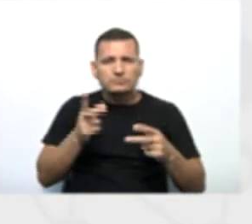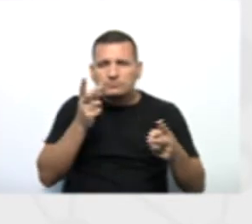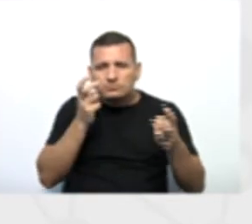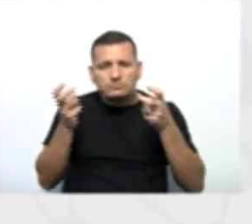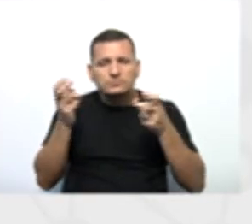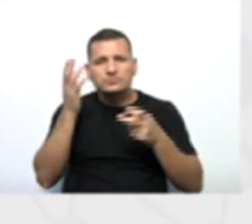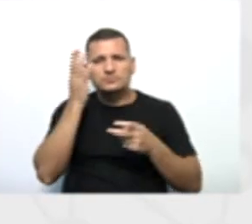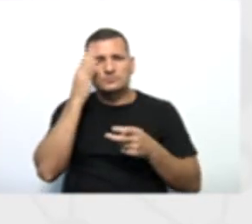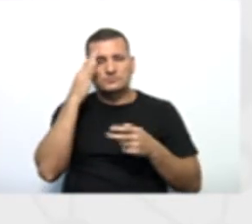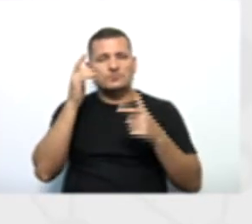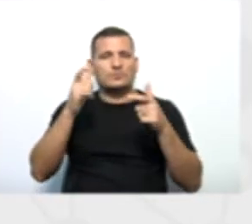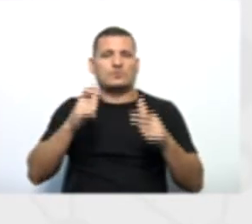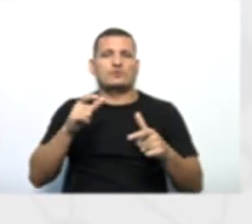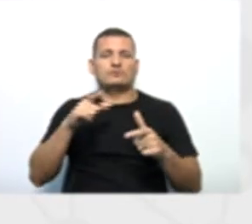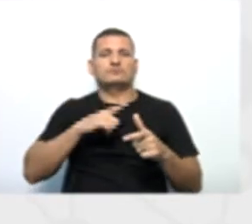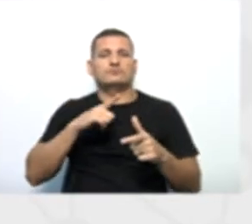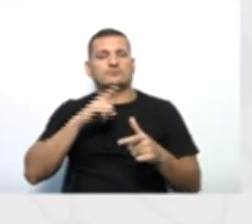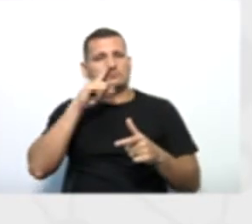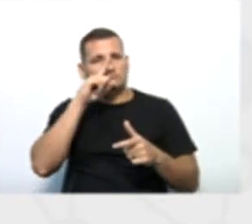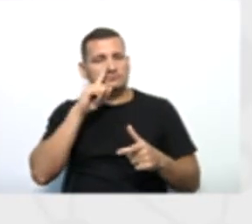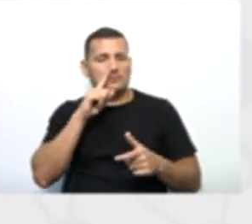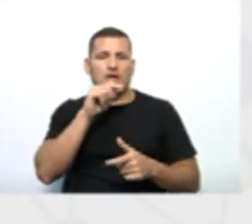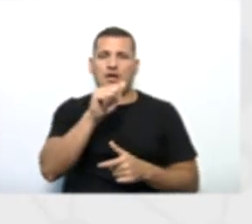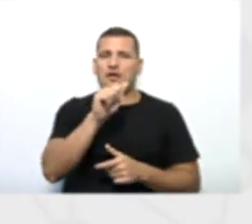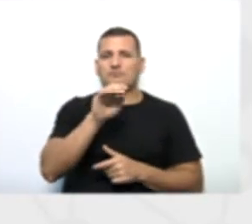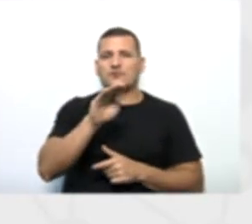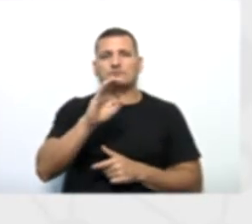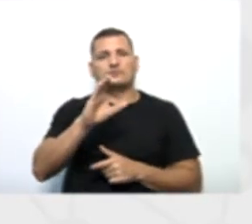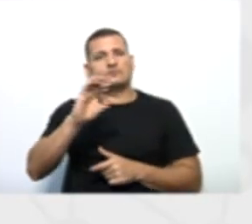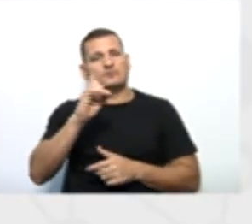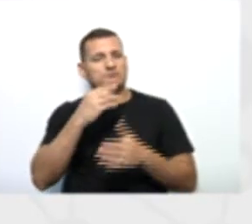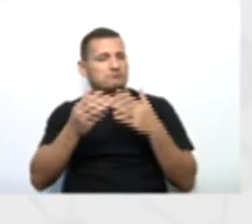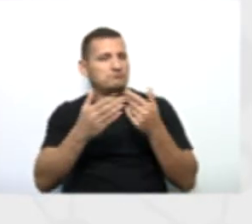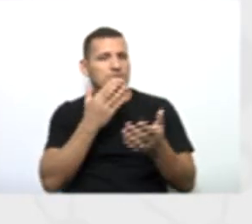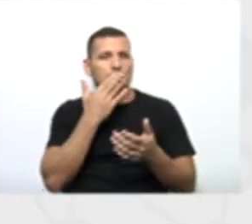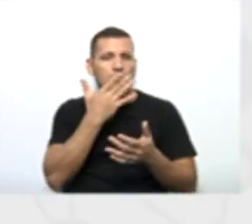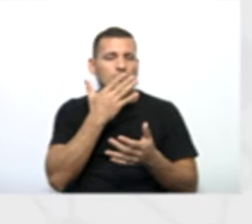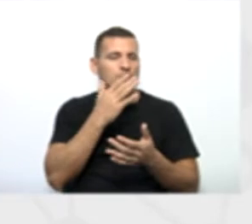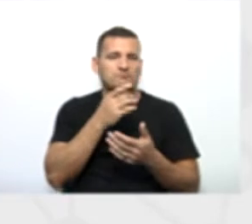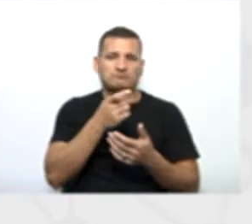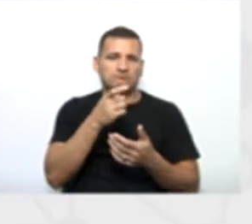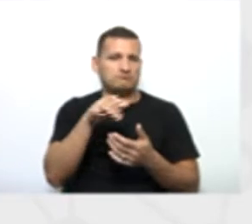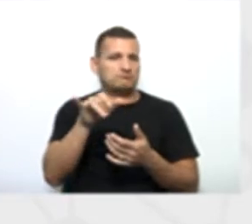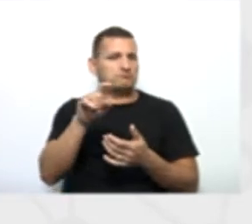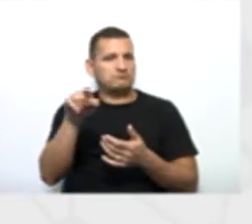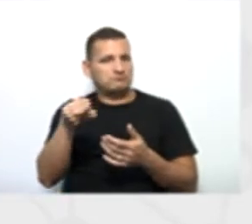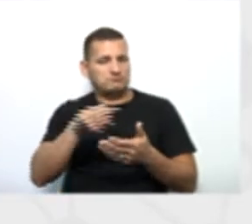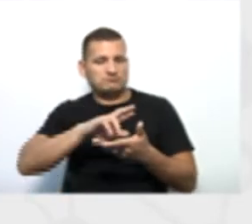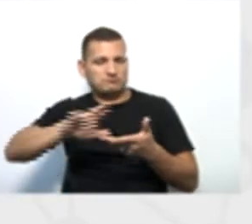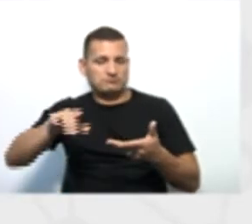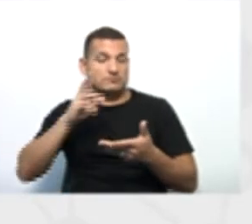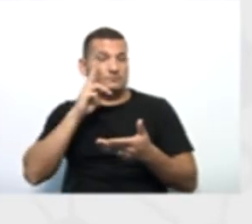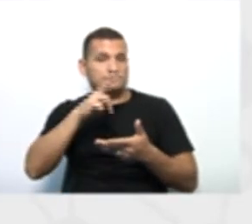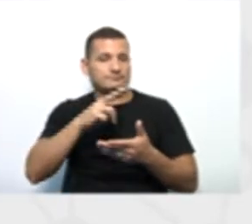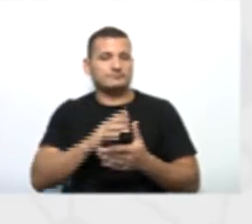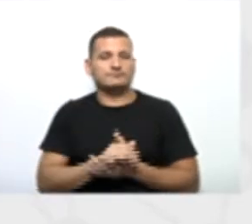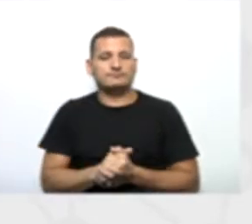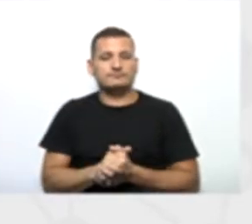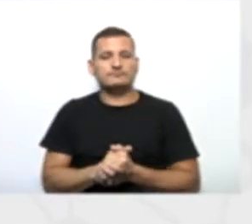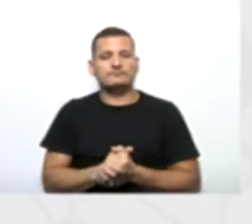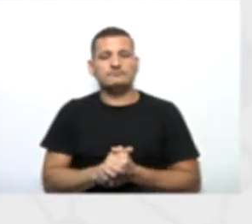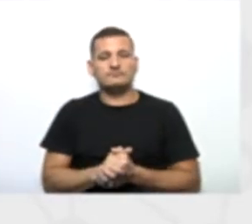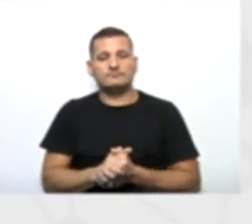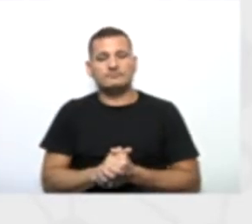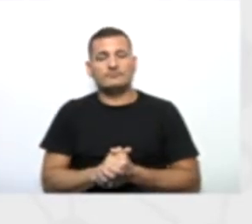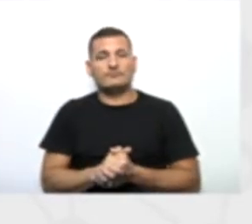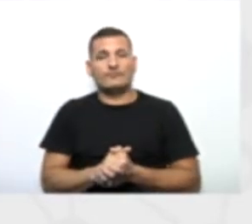saber que lá naquele local tem o risco A, B, C ou D, da cor XYZ, não é? Que nós vamos ver já já. É um